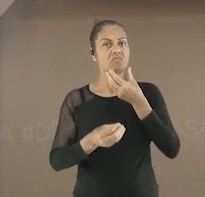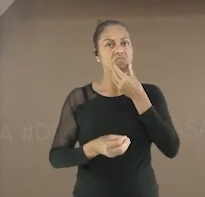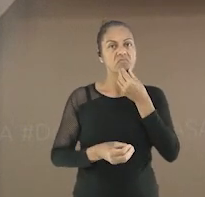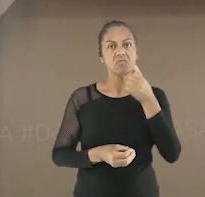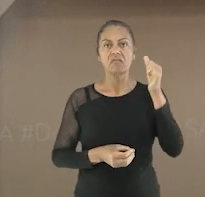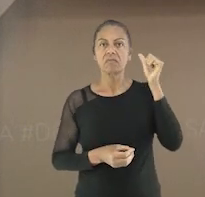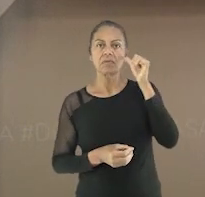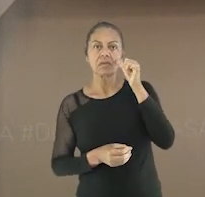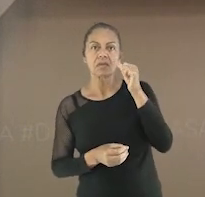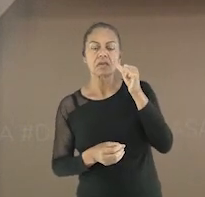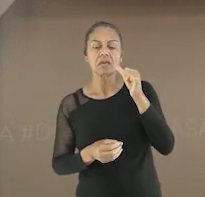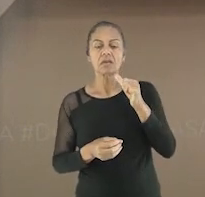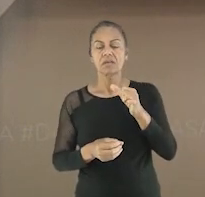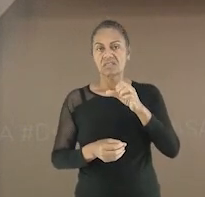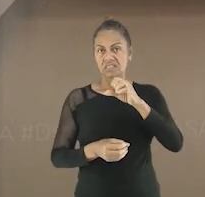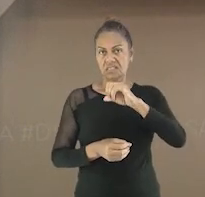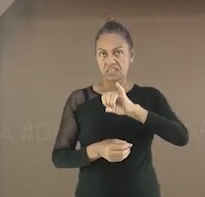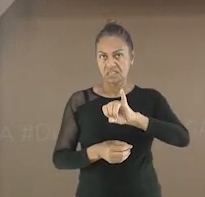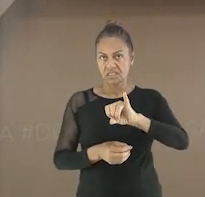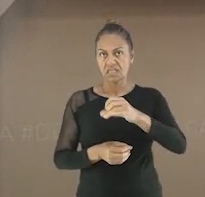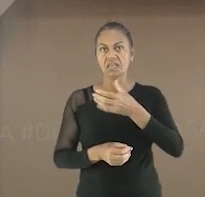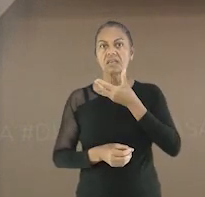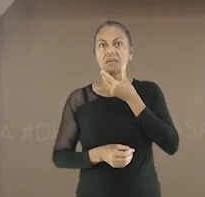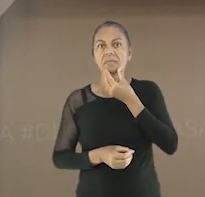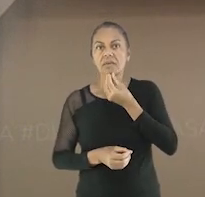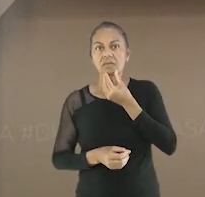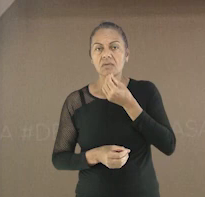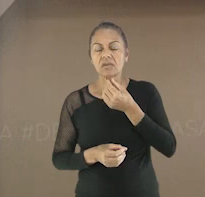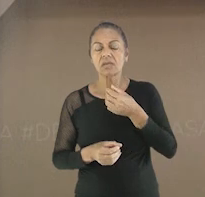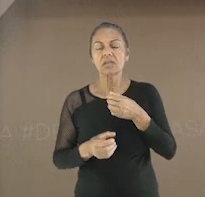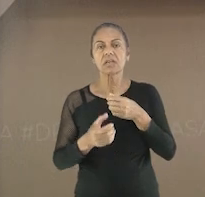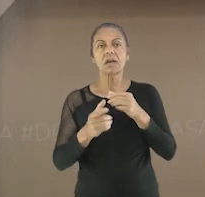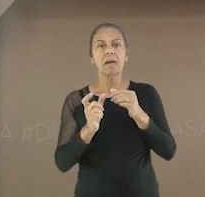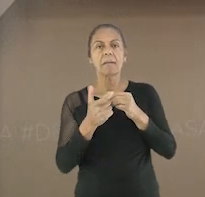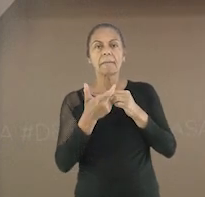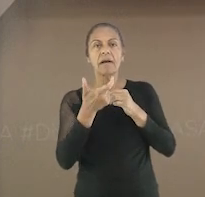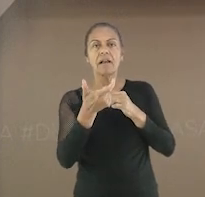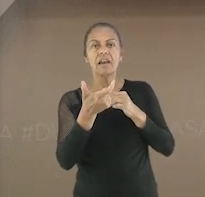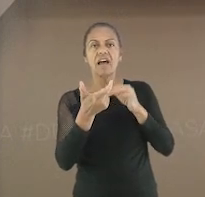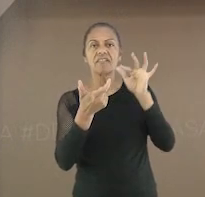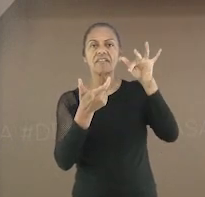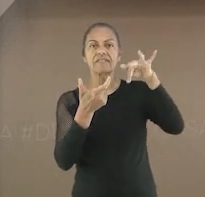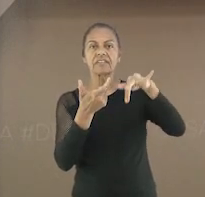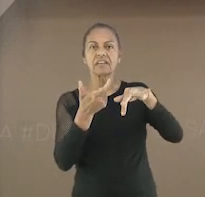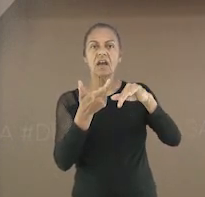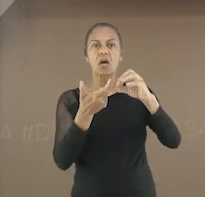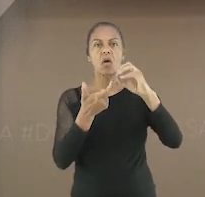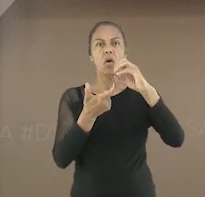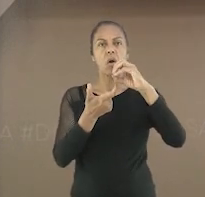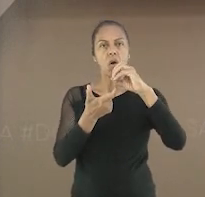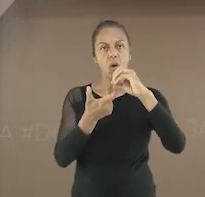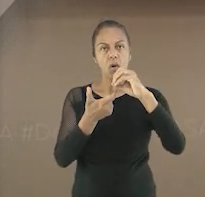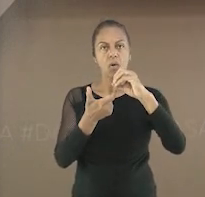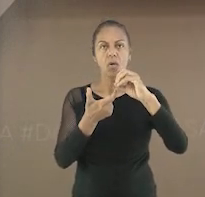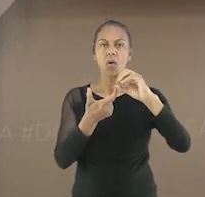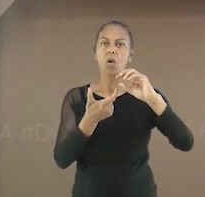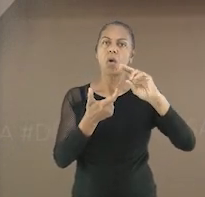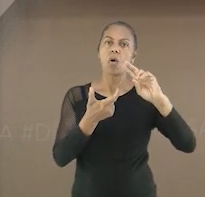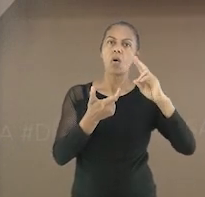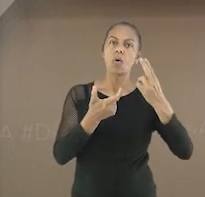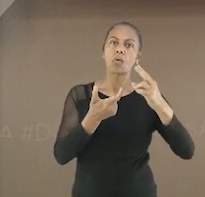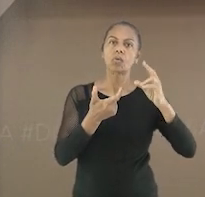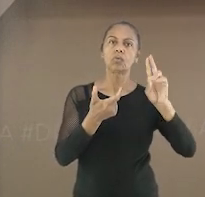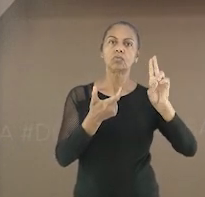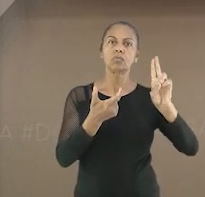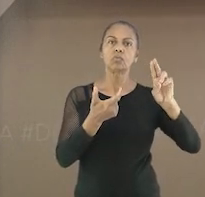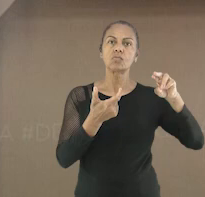de gênero. Quando é masculino, normalmente usamos o término o ou um.